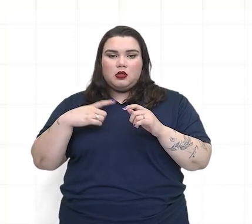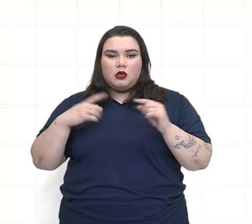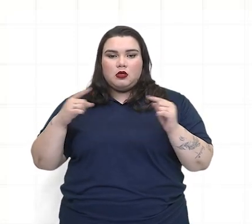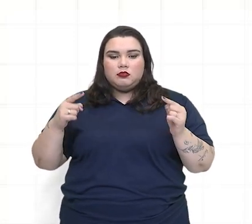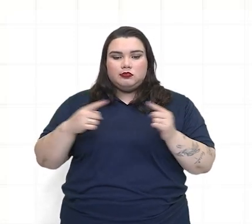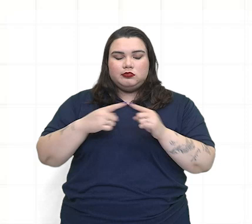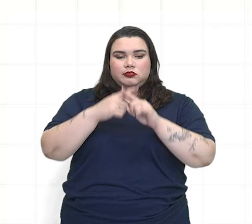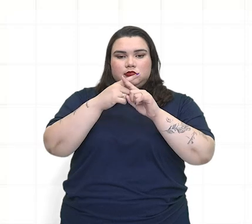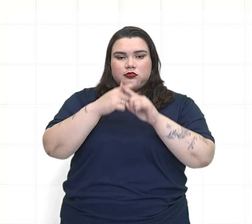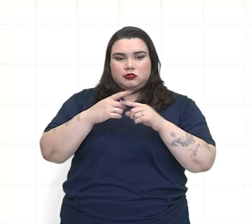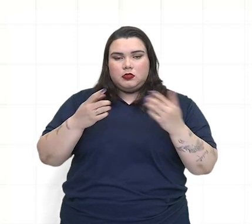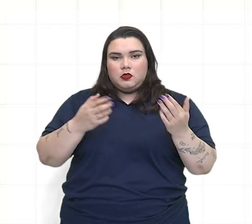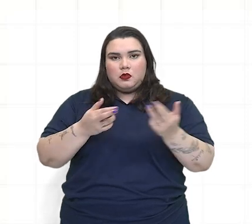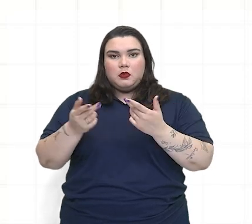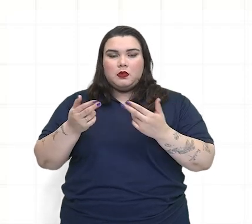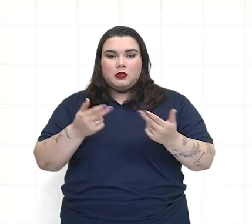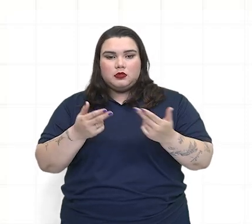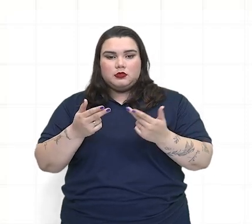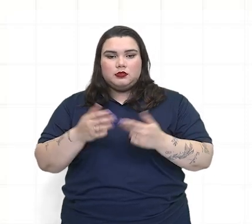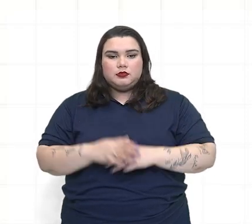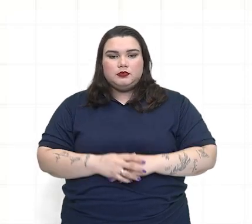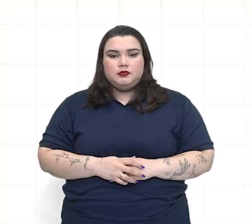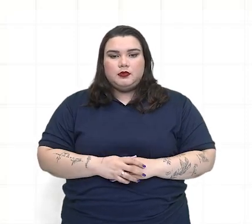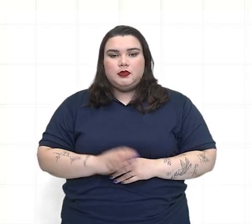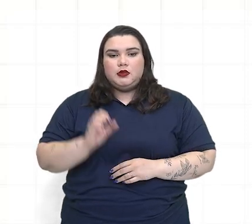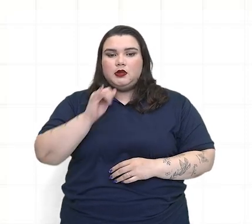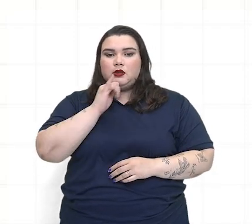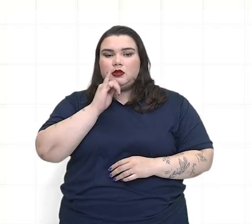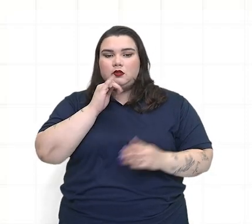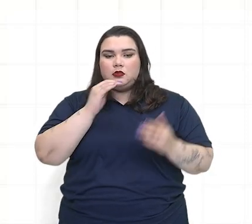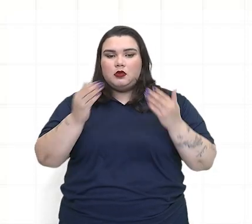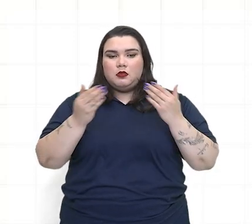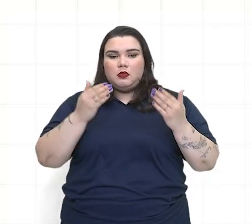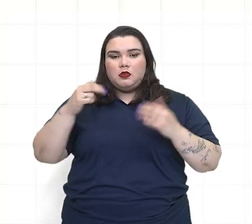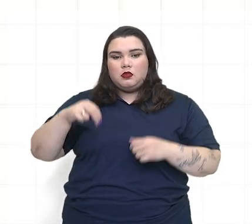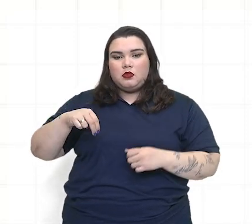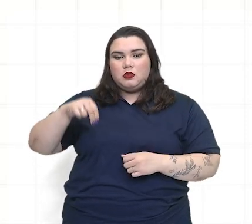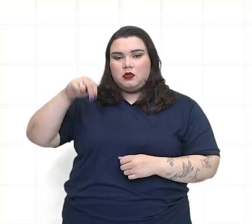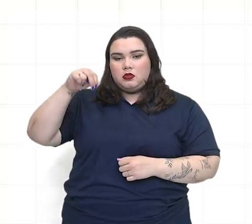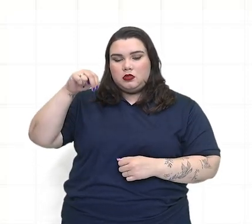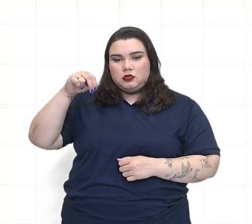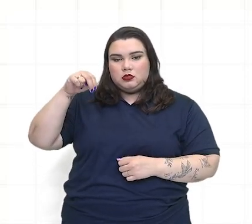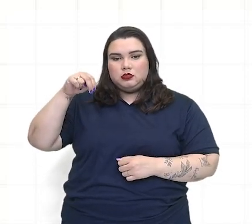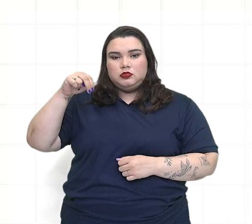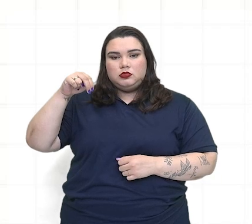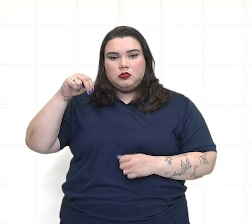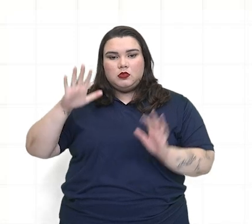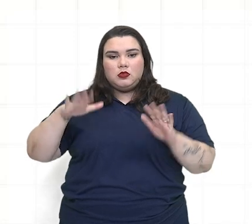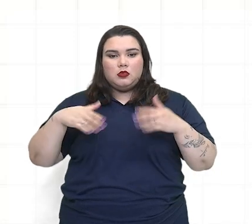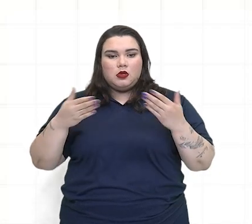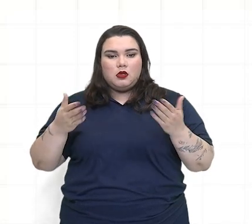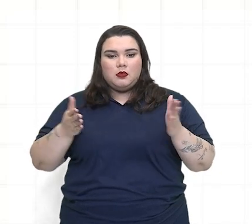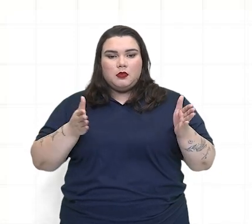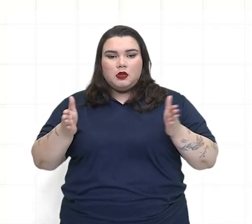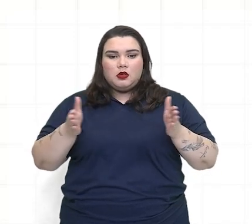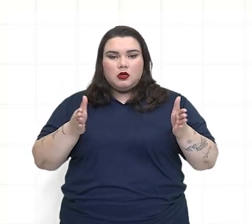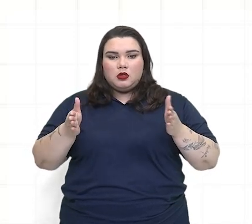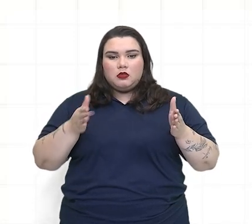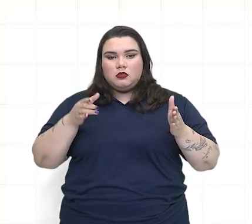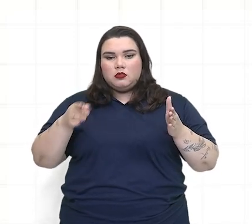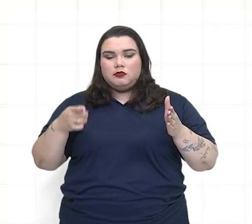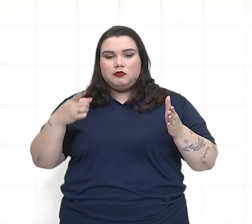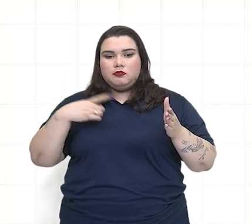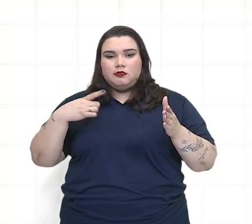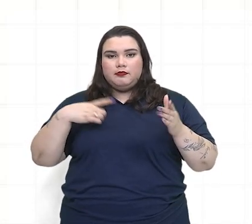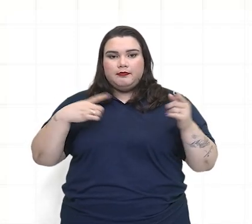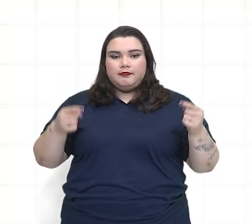cruzam, né? Significa que elas foram iguais. Por exemplo, se nós compararmos da região norte aqui, quais foram os períodos em que ela,